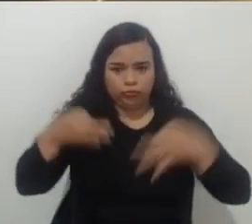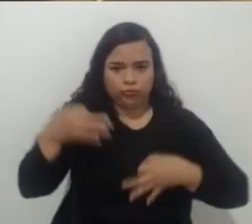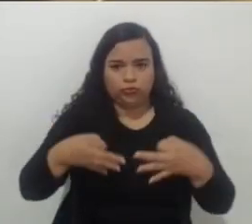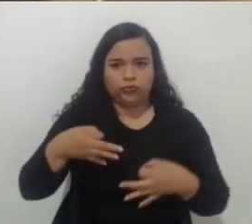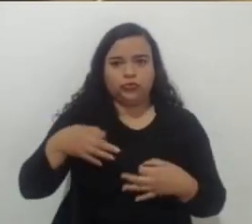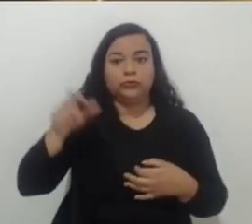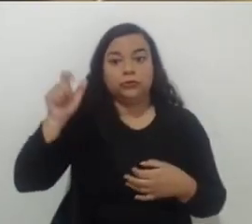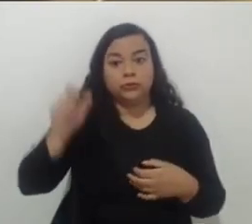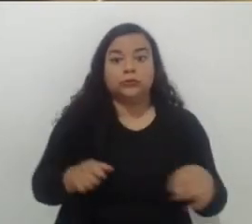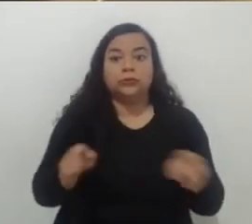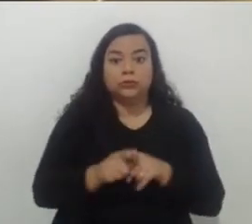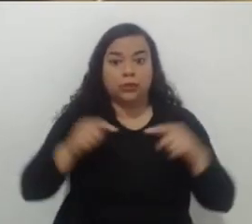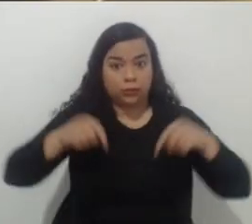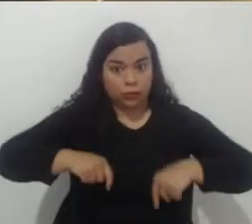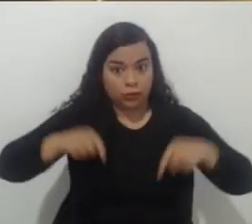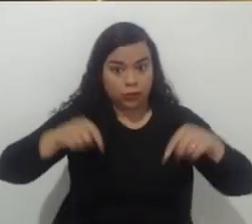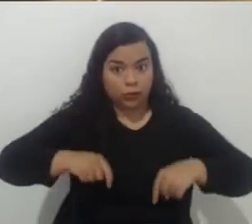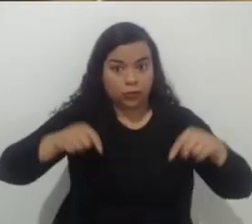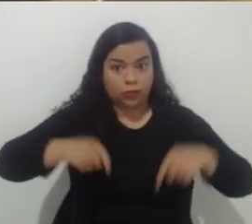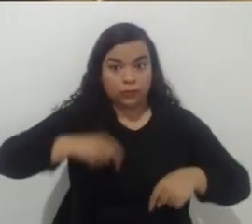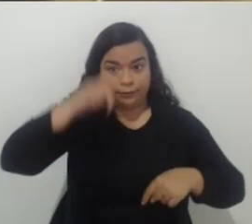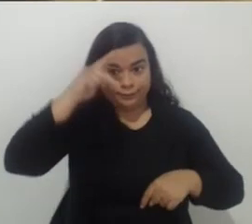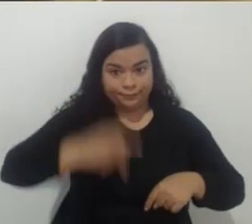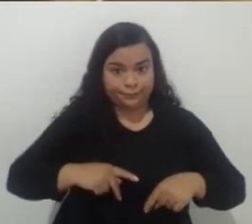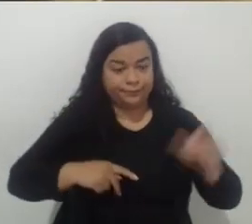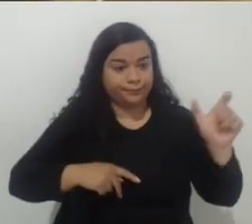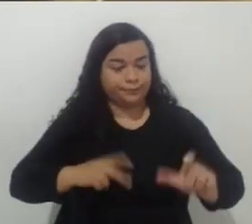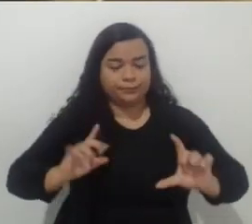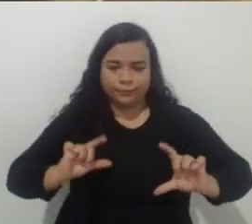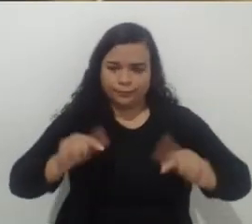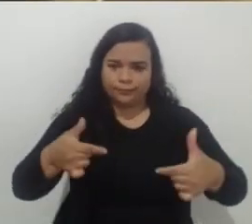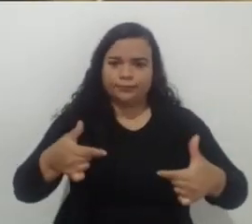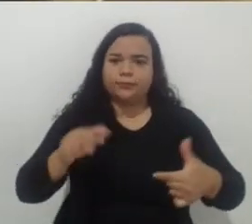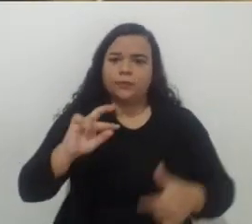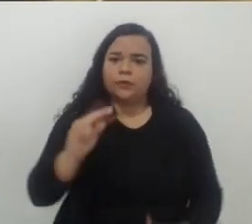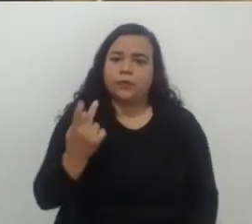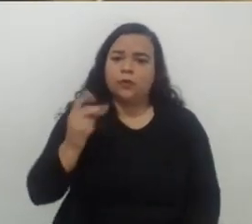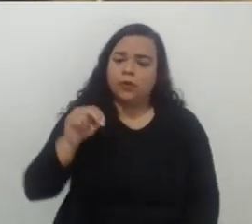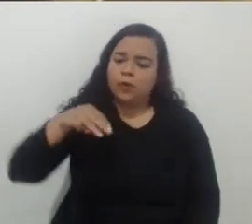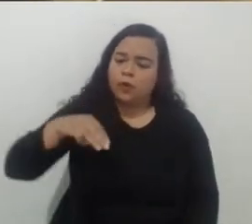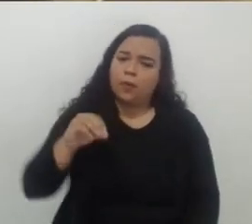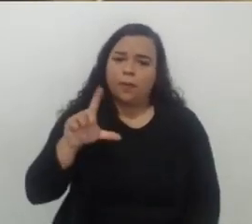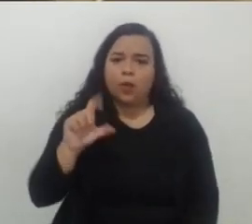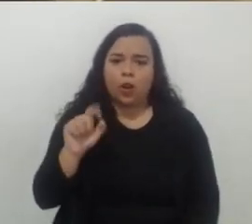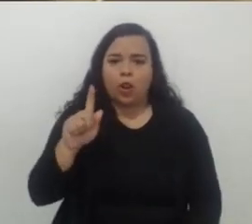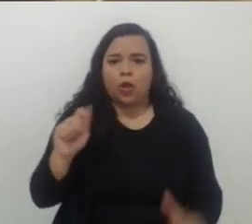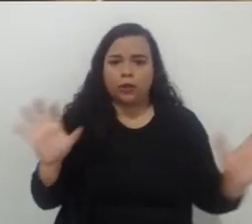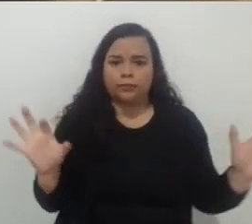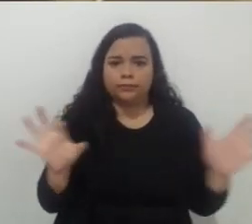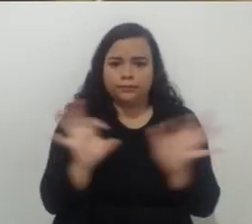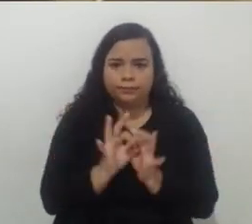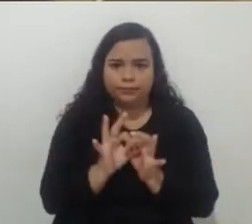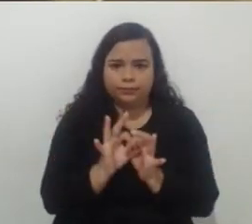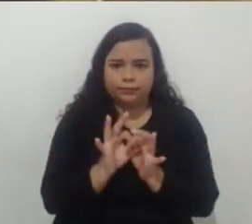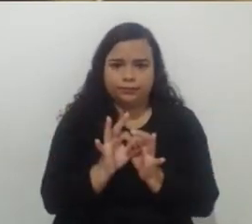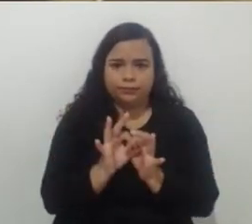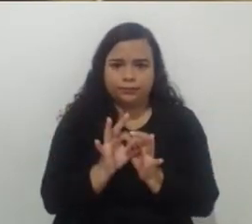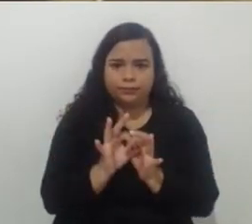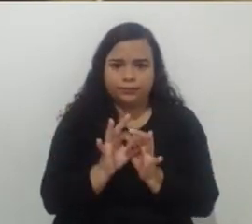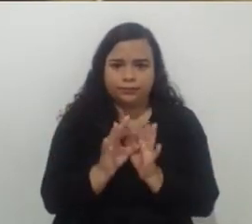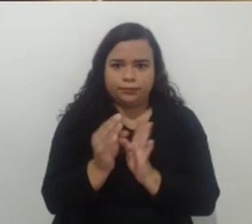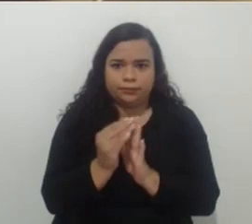condição de presidente, homologa as duas sessões em ato nunca atacado na